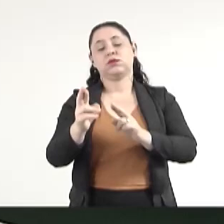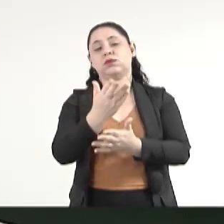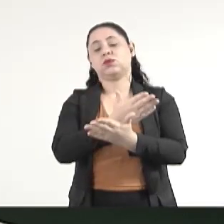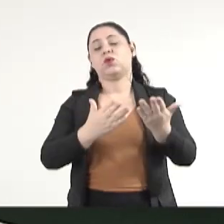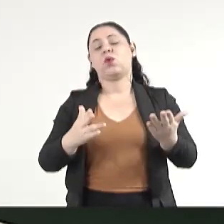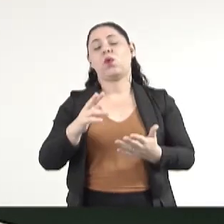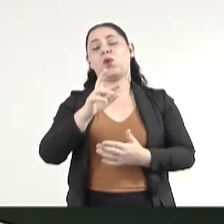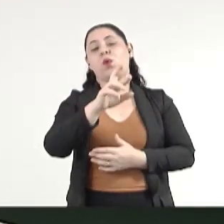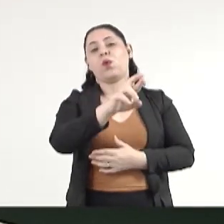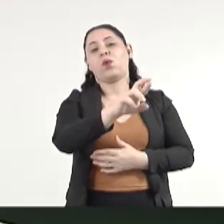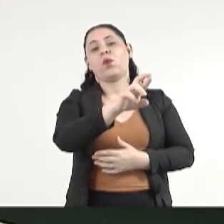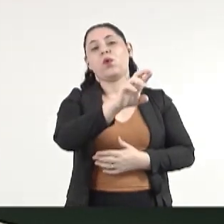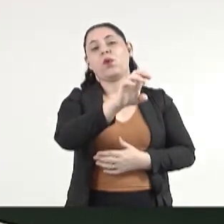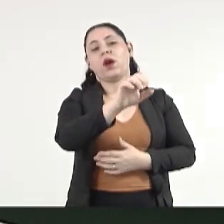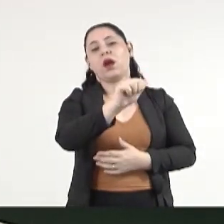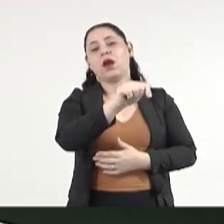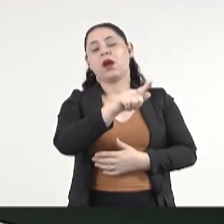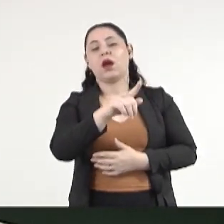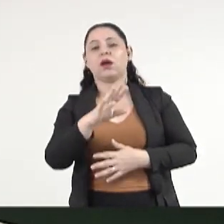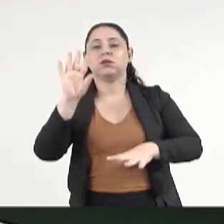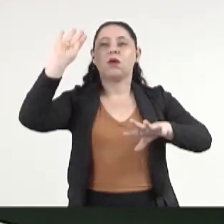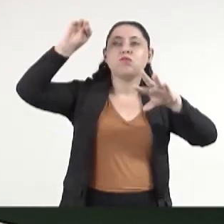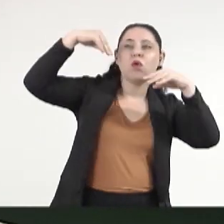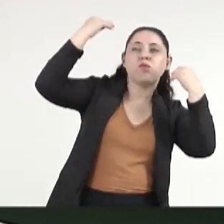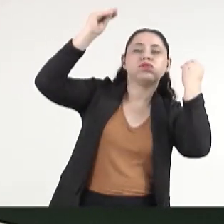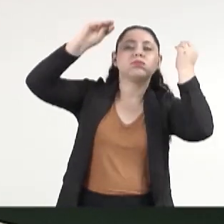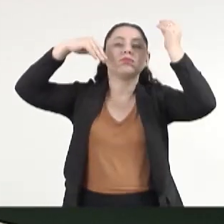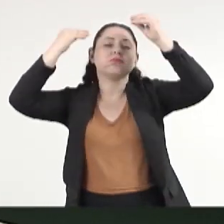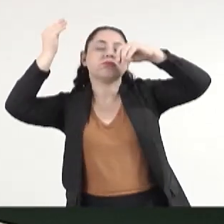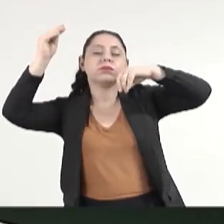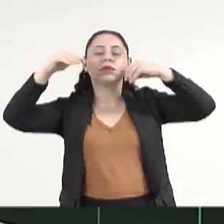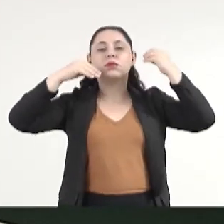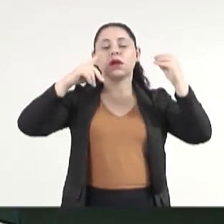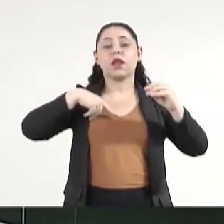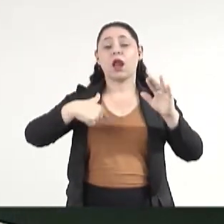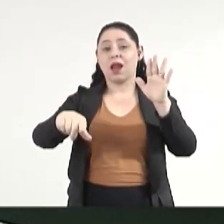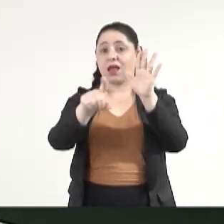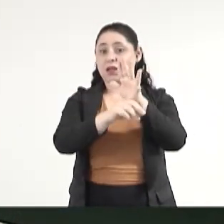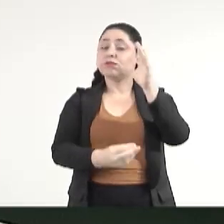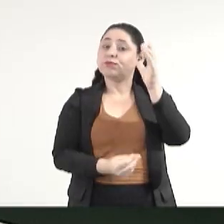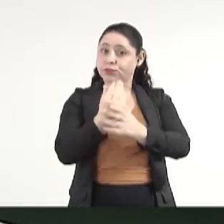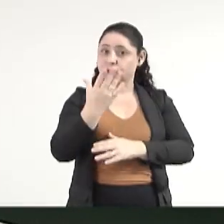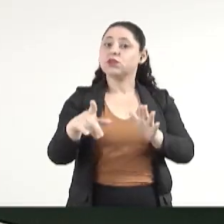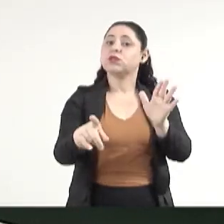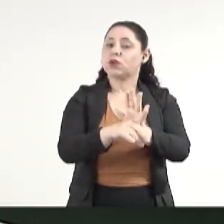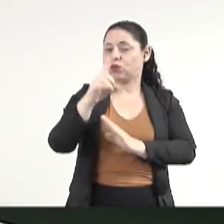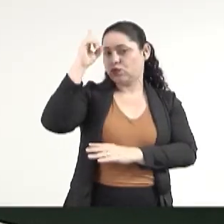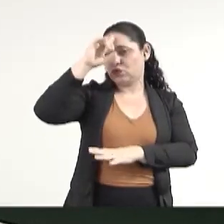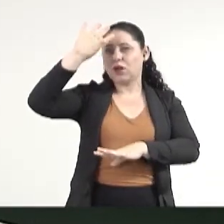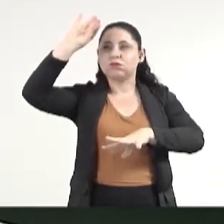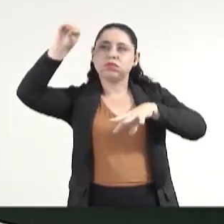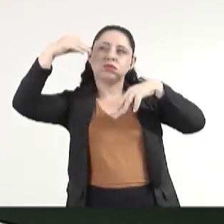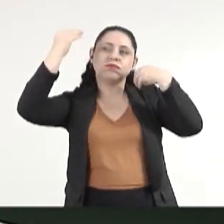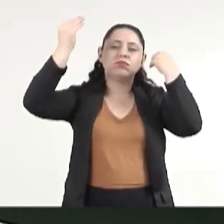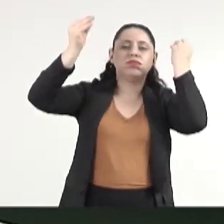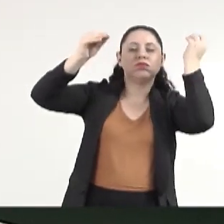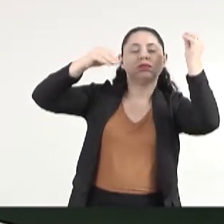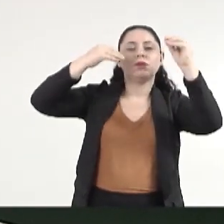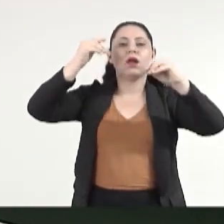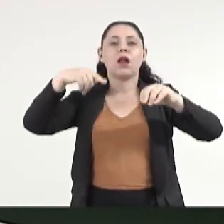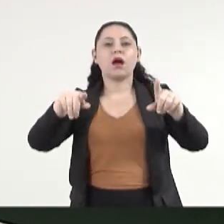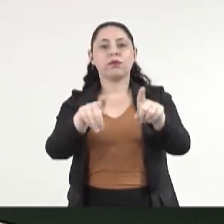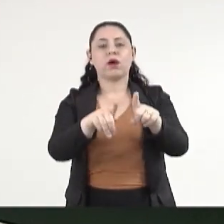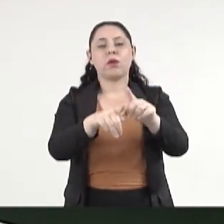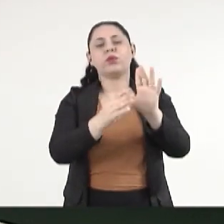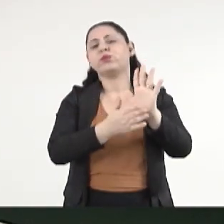ao reggae, né? Aqui na Assembleia Legislativa já houve uma discussão que inclusive já se transformou em lei estadual, né? O dia do reggae aqui no nosso estado. Agora a